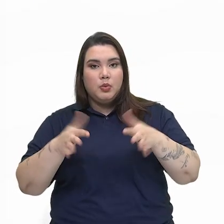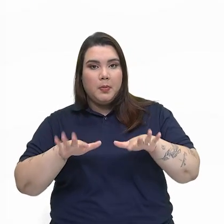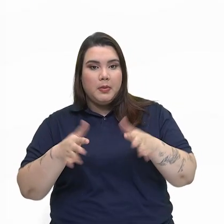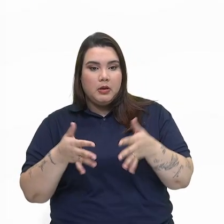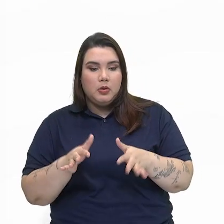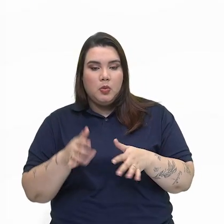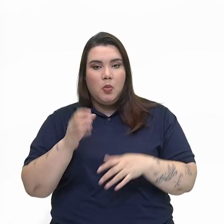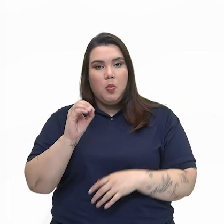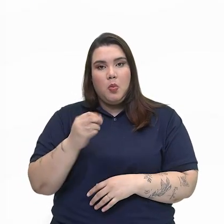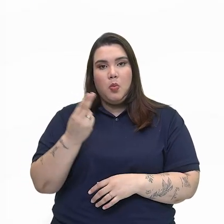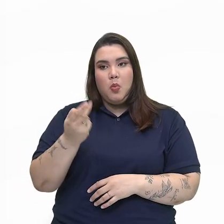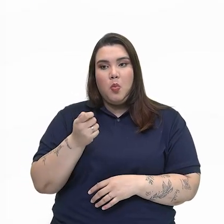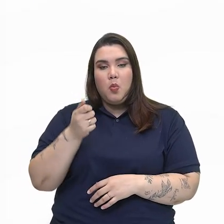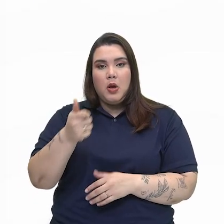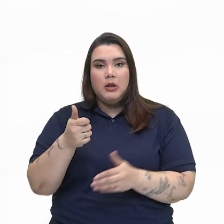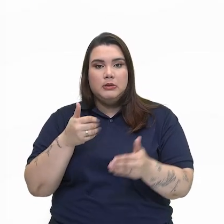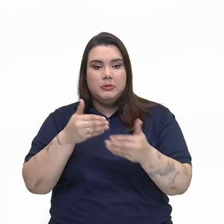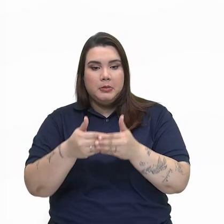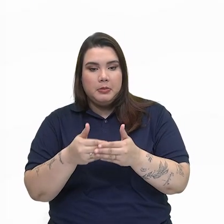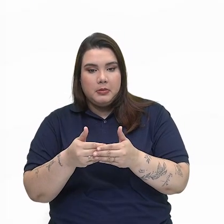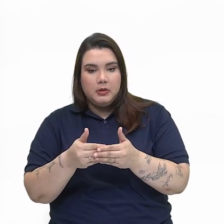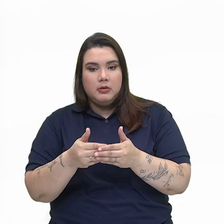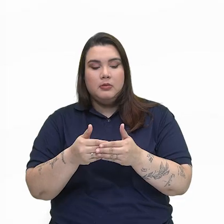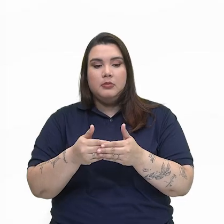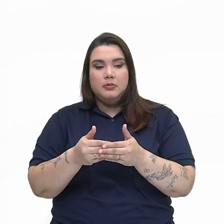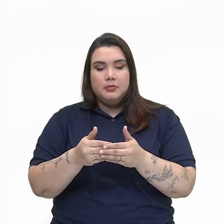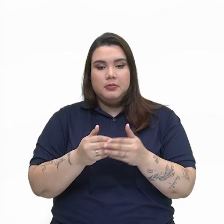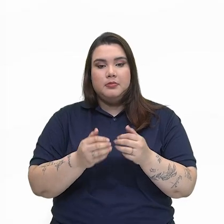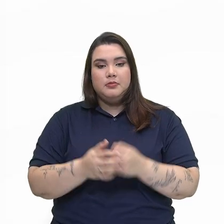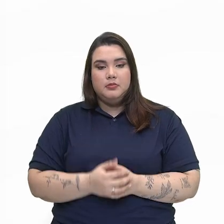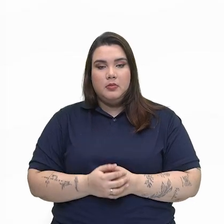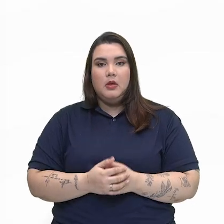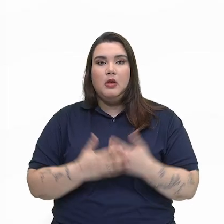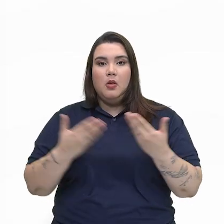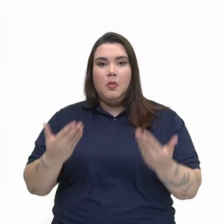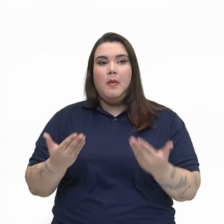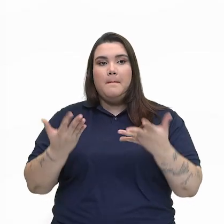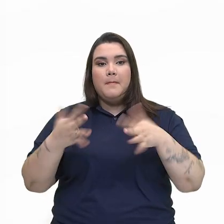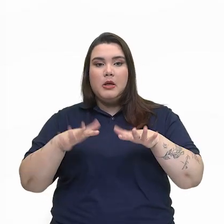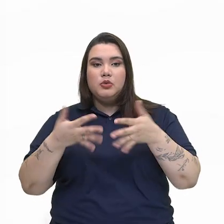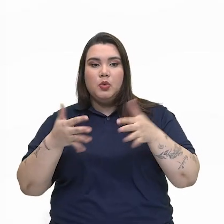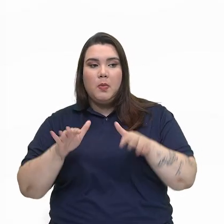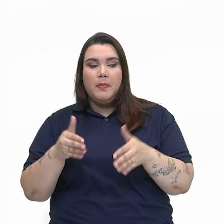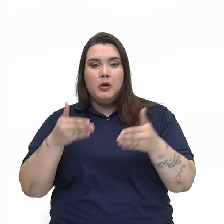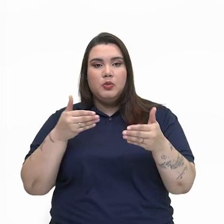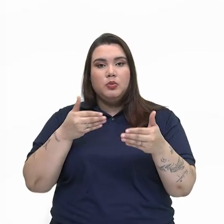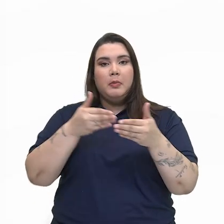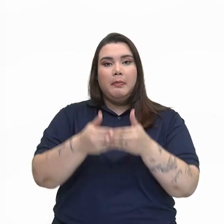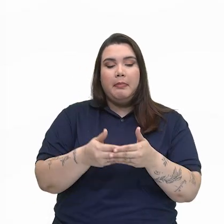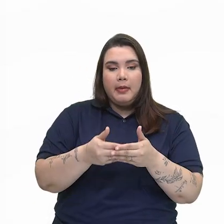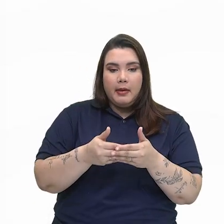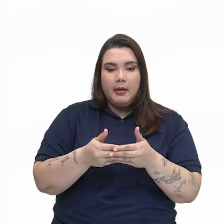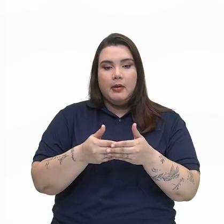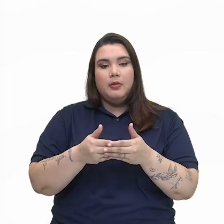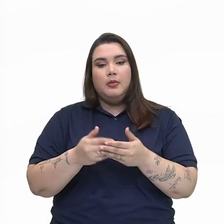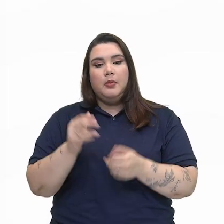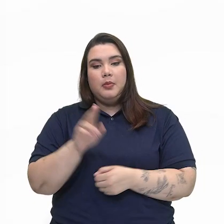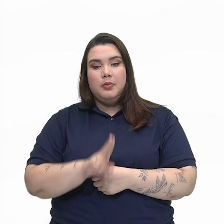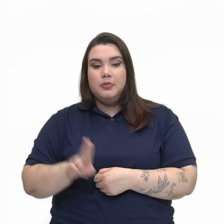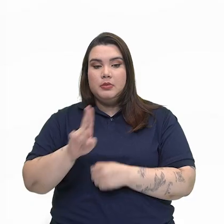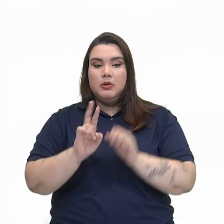aproximadamente. Logo, lê-se aproximadamente igual a. É usado